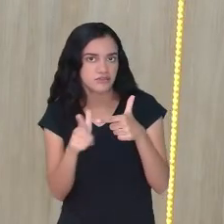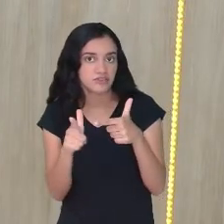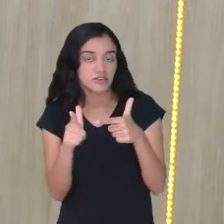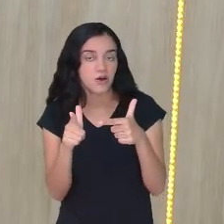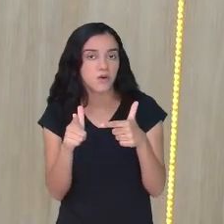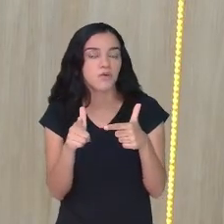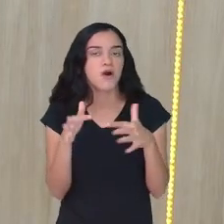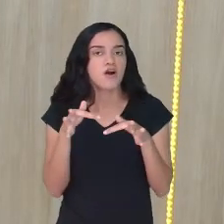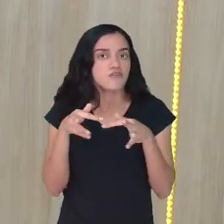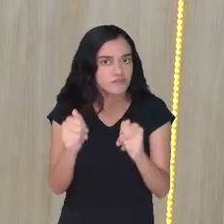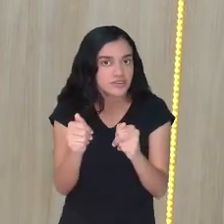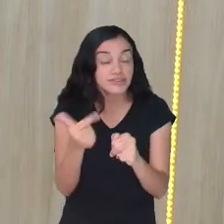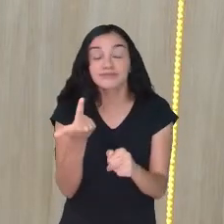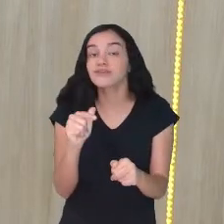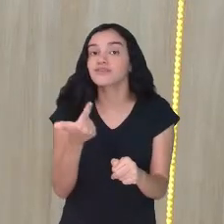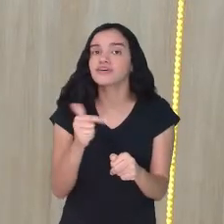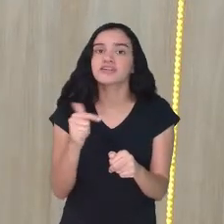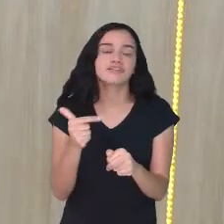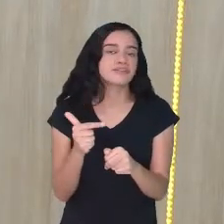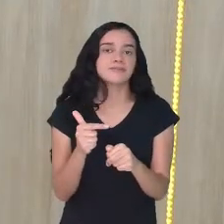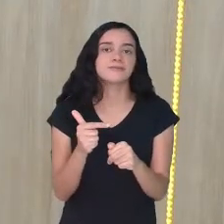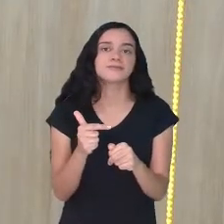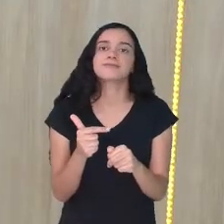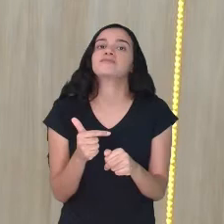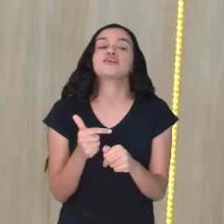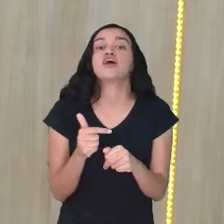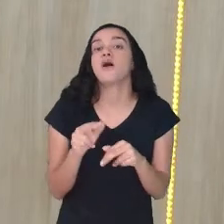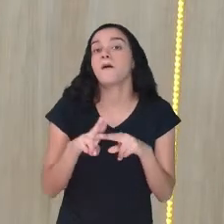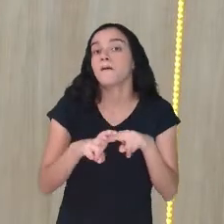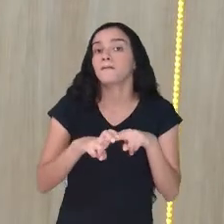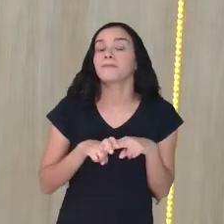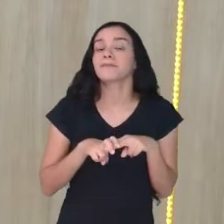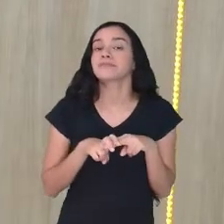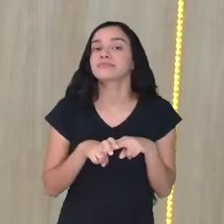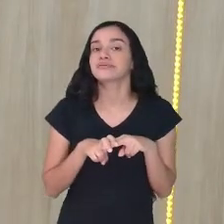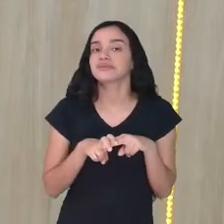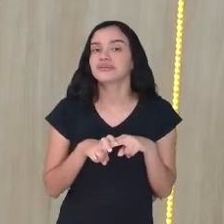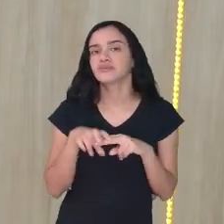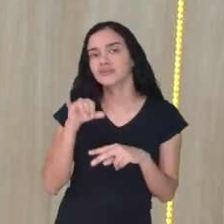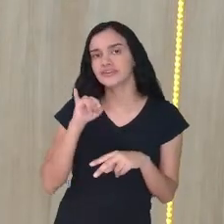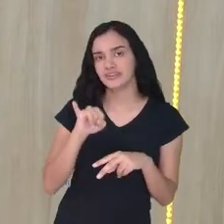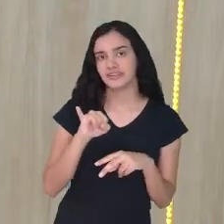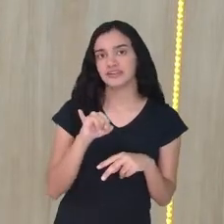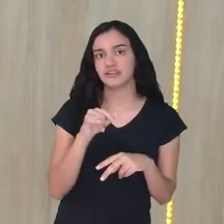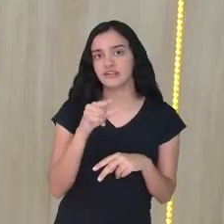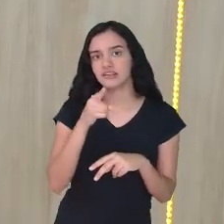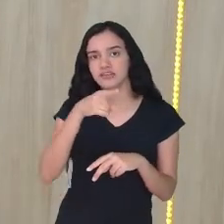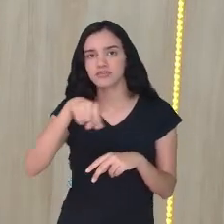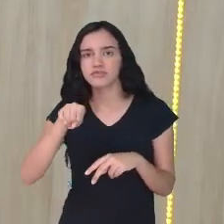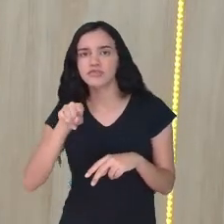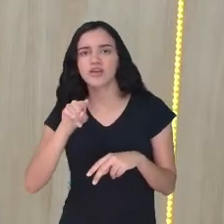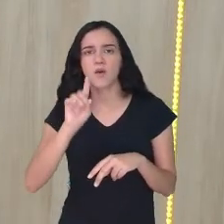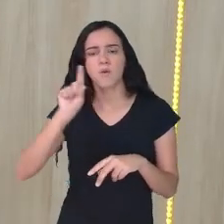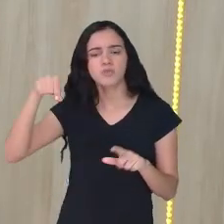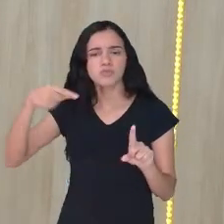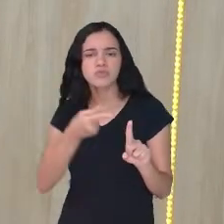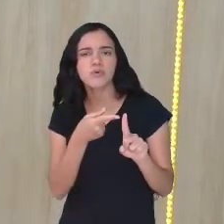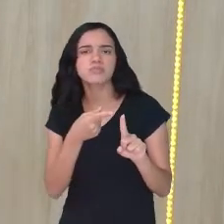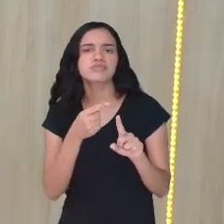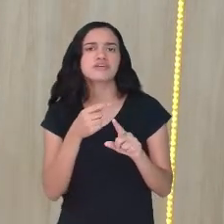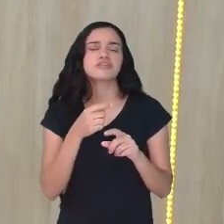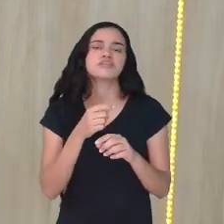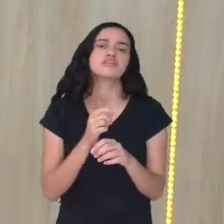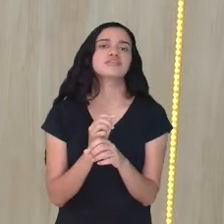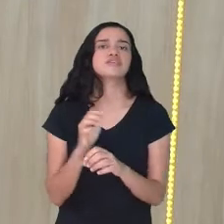fim. Certo? Por isso que, se seu objetivo é uma engenharia,